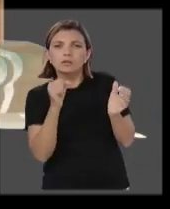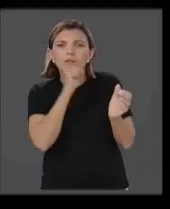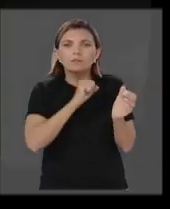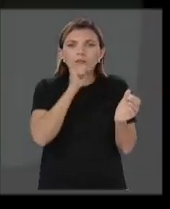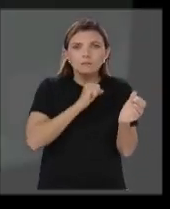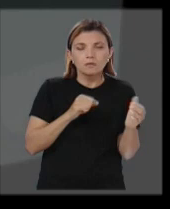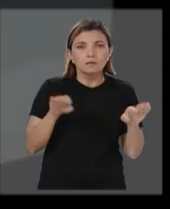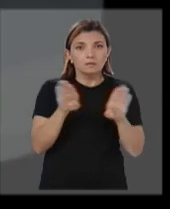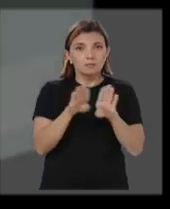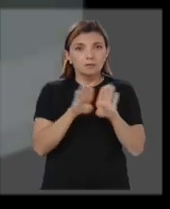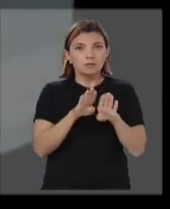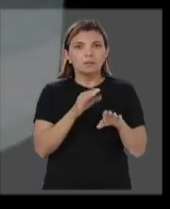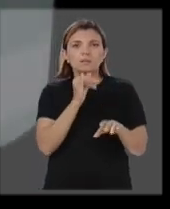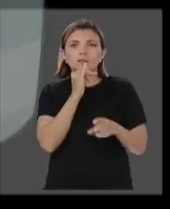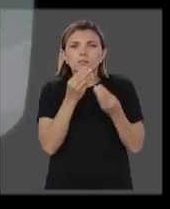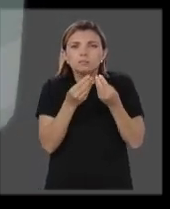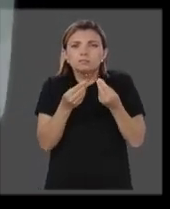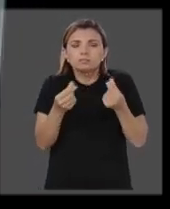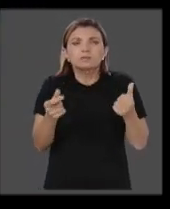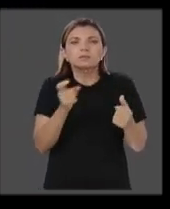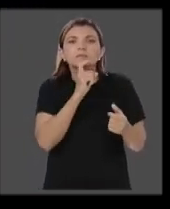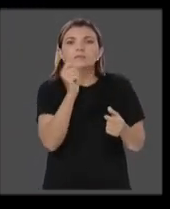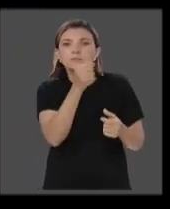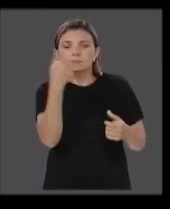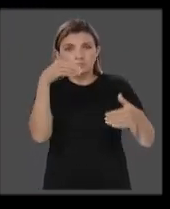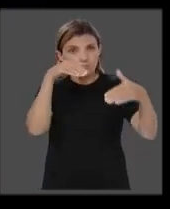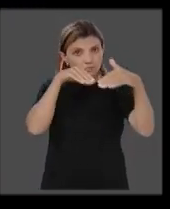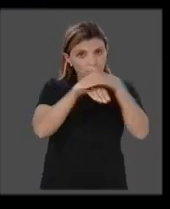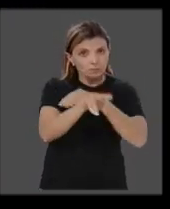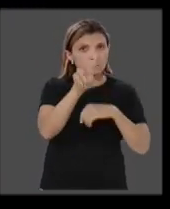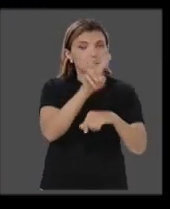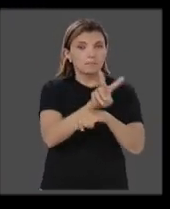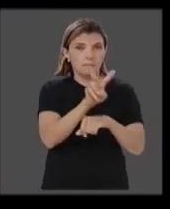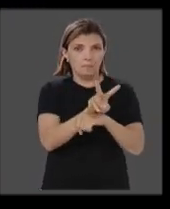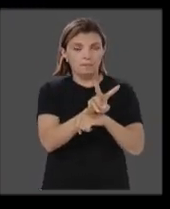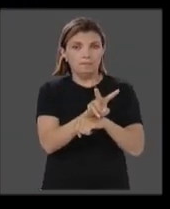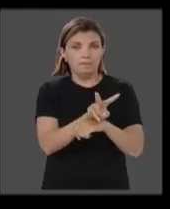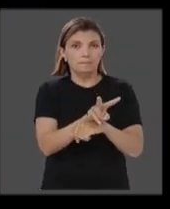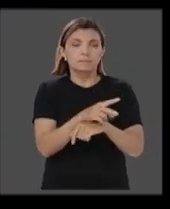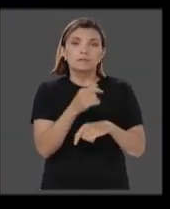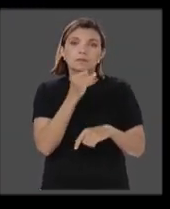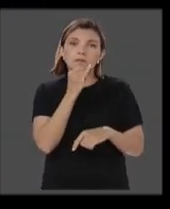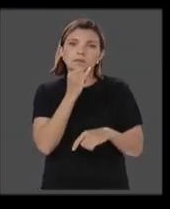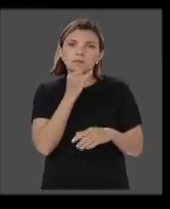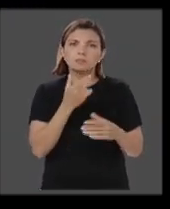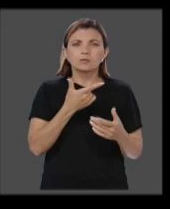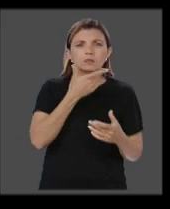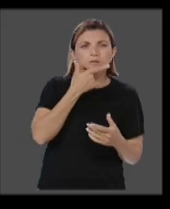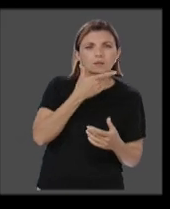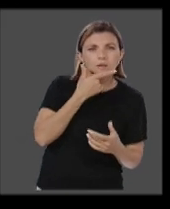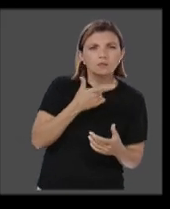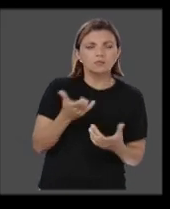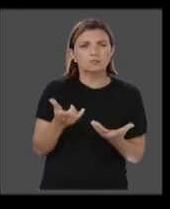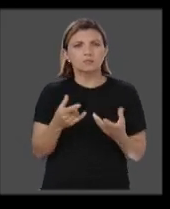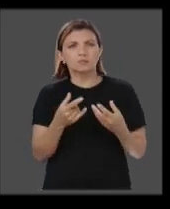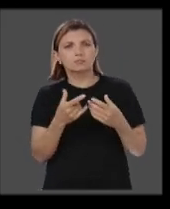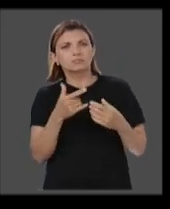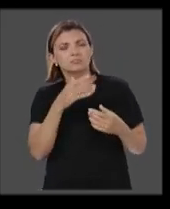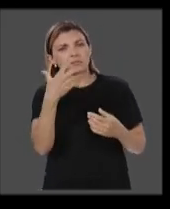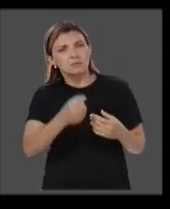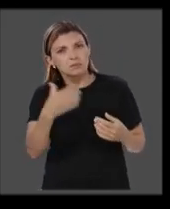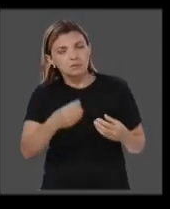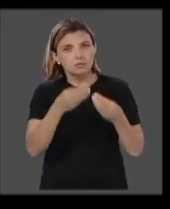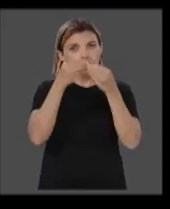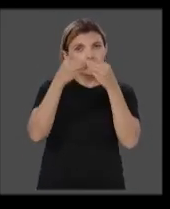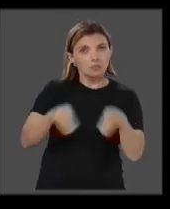alimentos. Sendo assim, alimentos mais sensíveis precisam ser guardados em geladeira. É o caso dos embutidos e os derivados